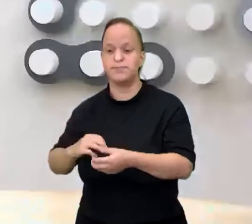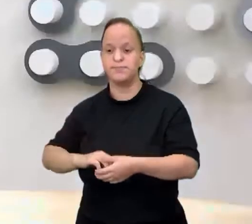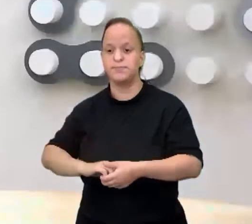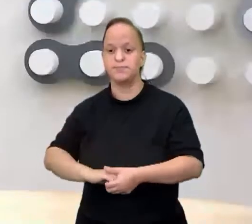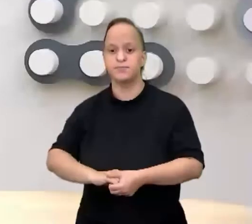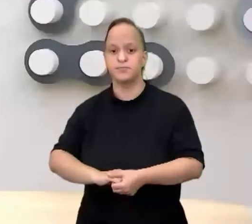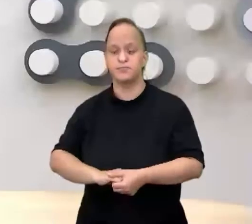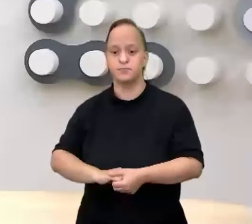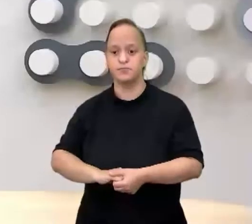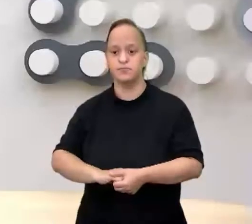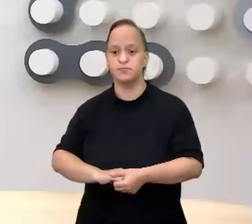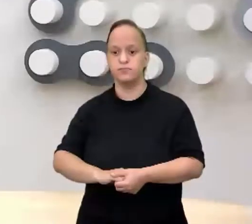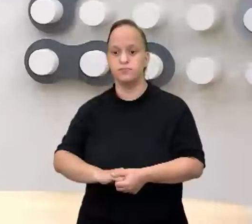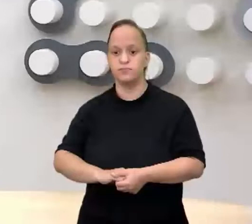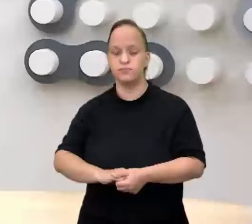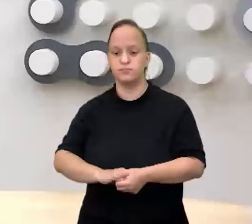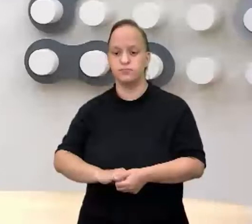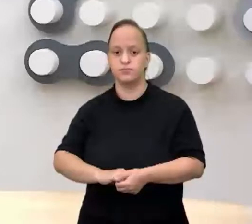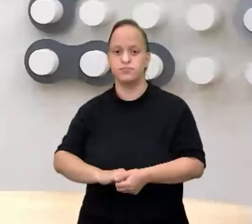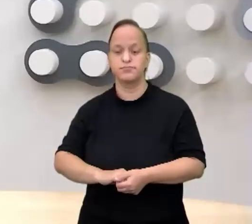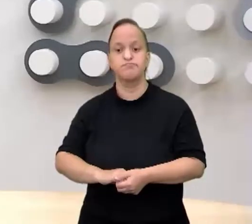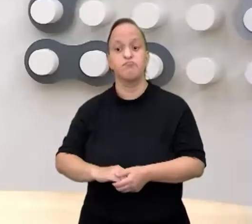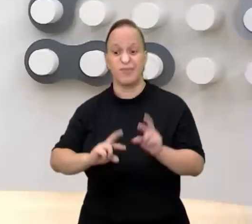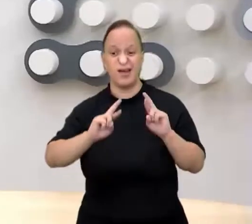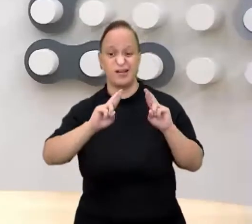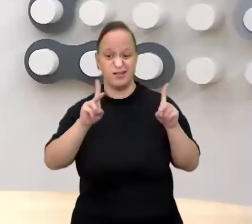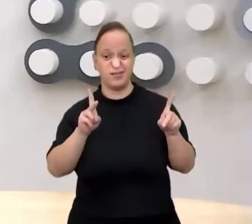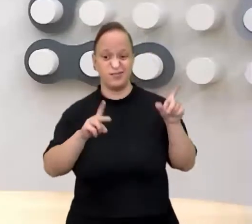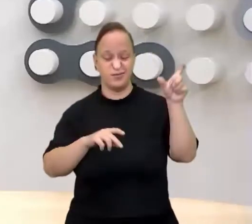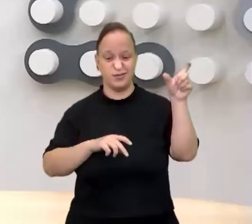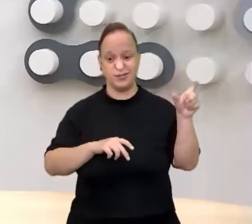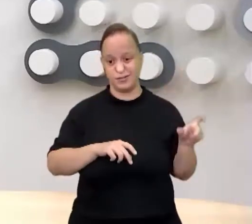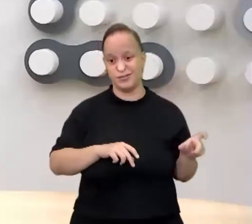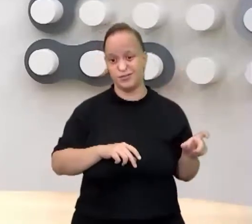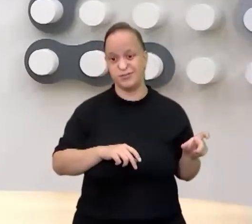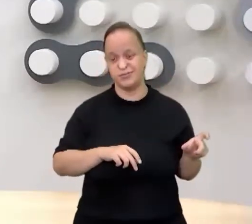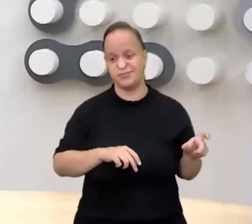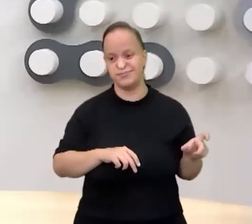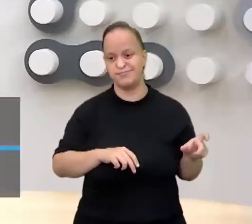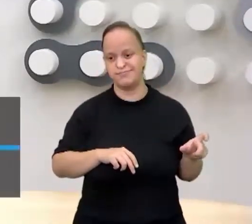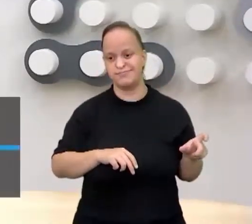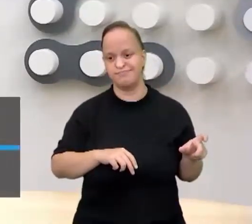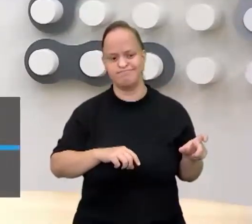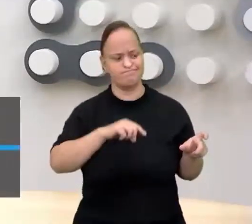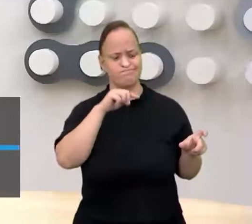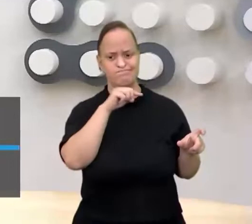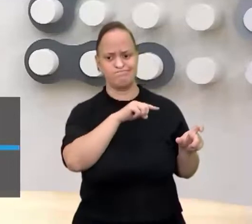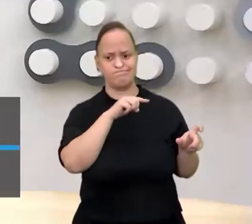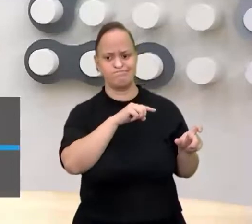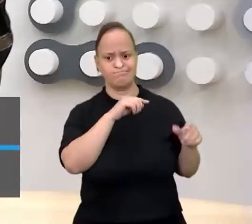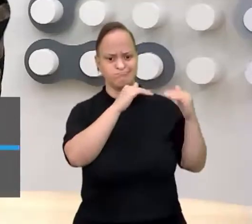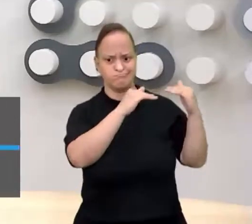pensamento completamente diferente, do Friedrich Hexel, que imaginava que os seres humanos eles seriam classificados como